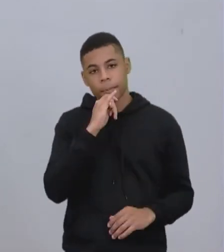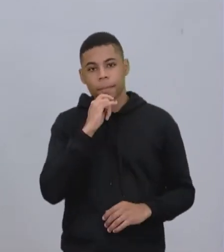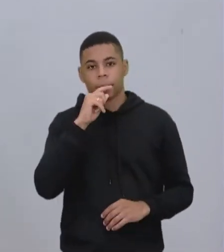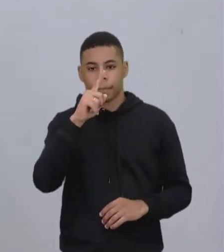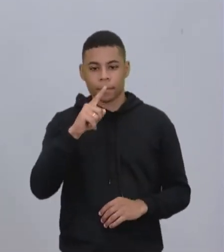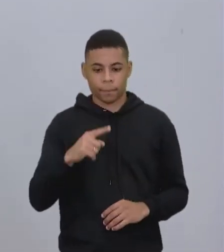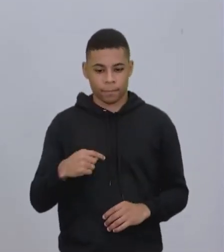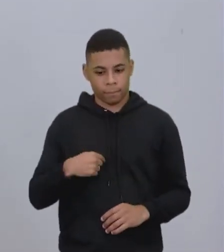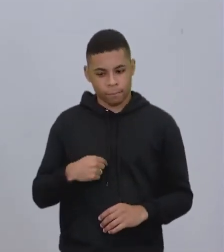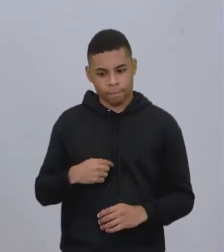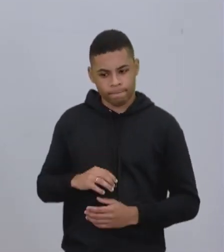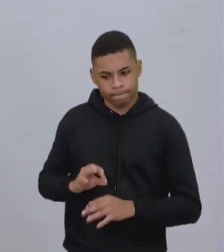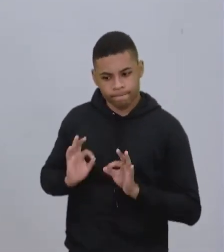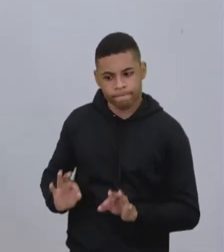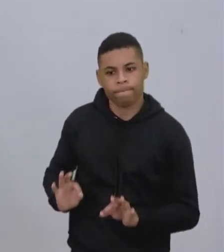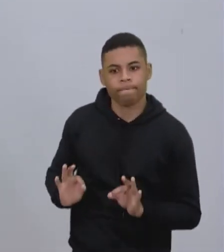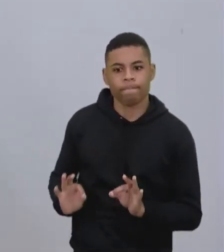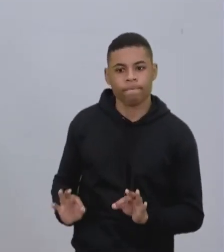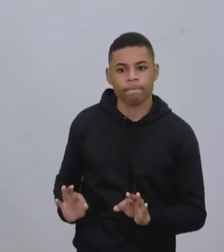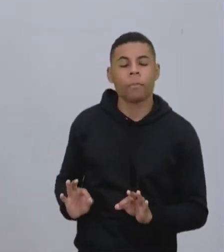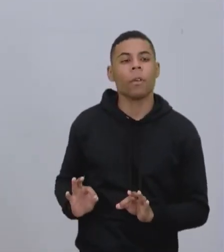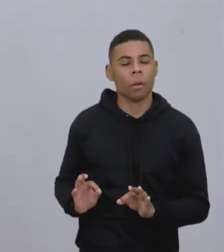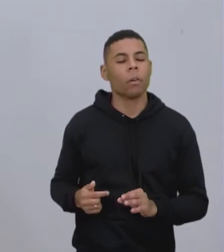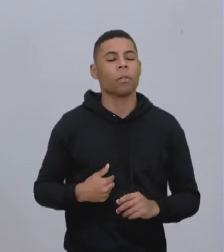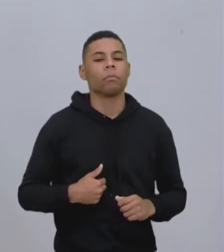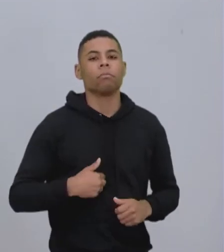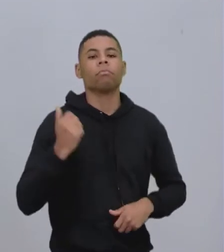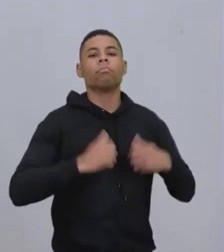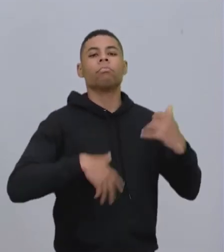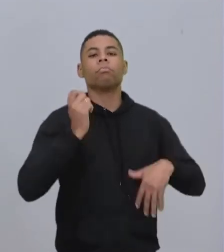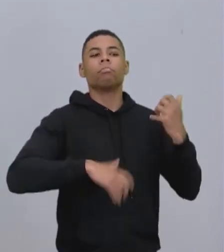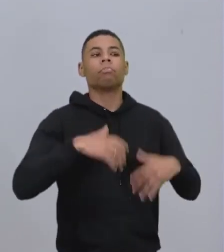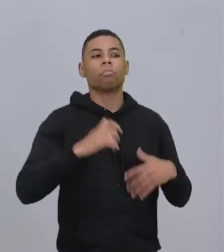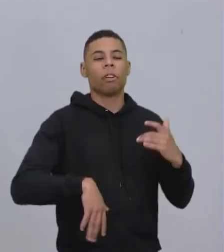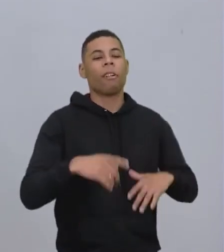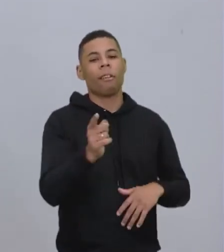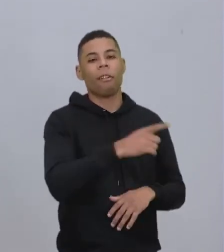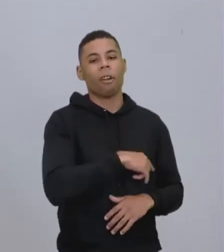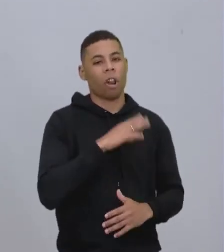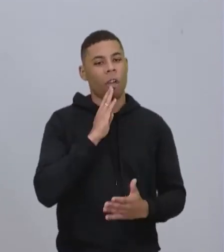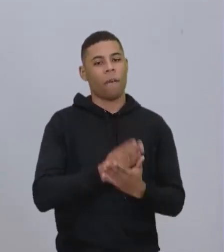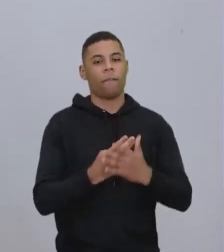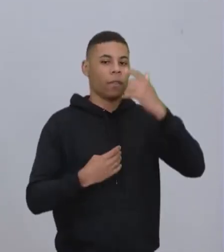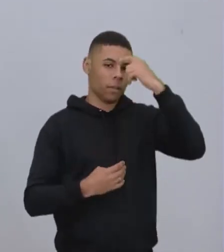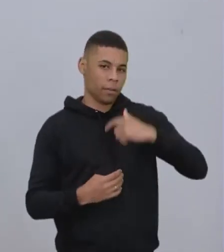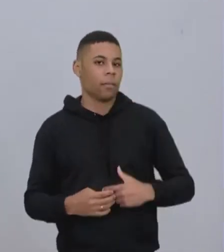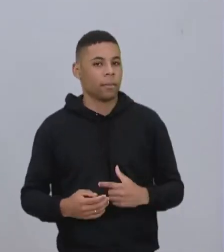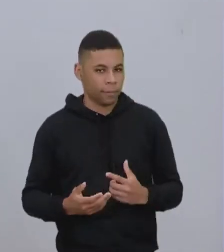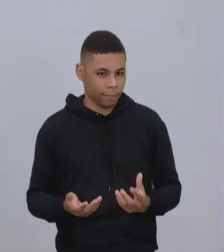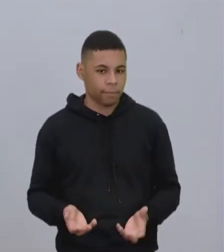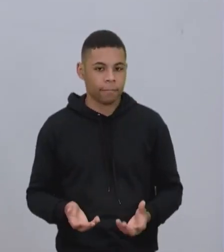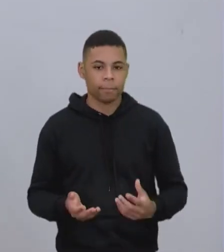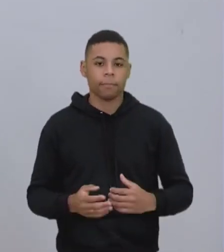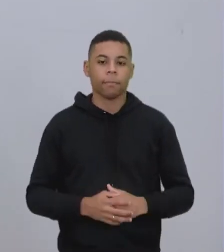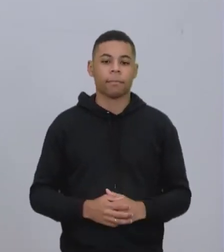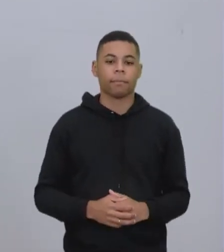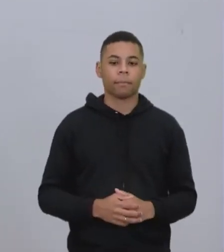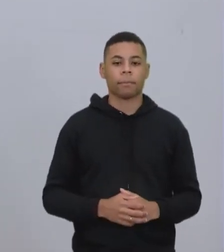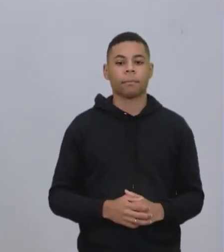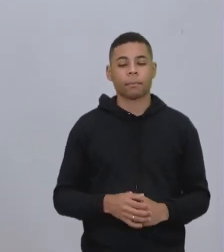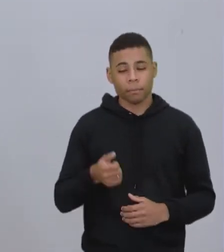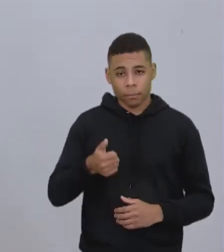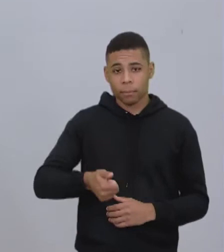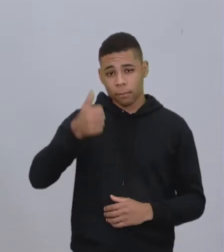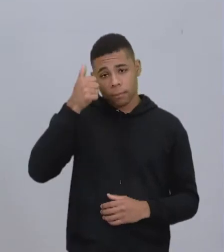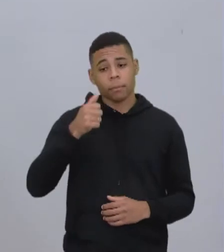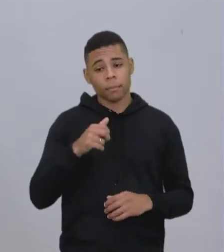tiver dentro da área de conhecimento que você se propõe a desenvolver no seu processo criativo, melhor é